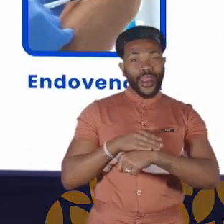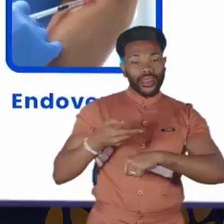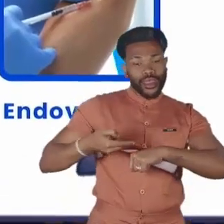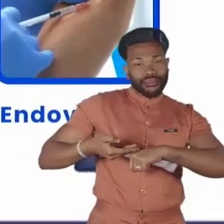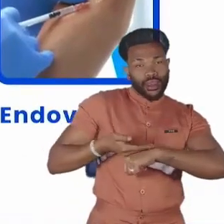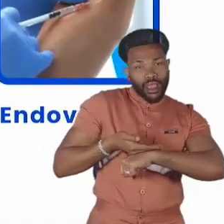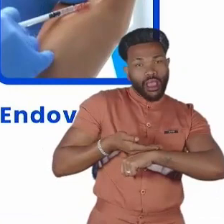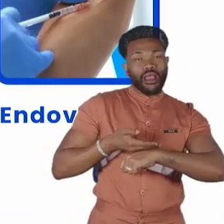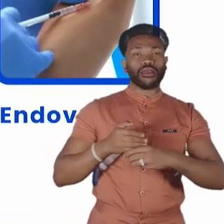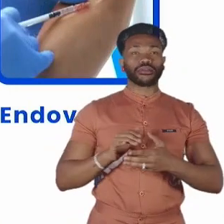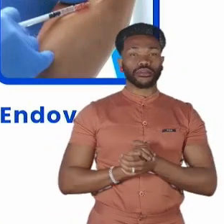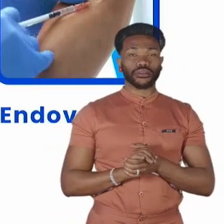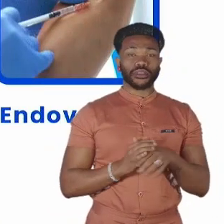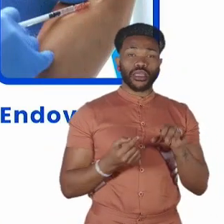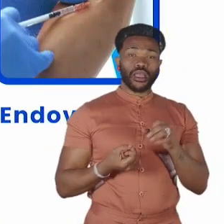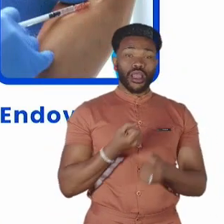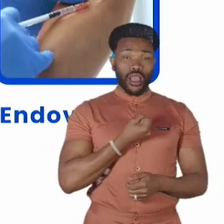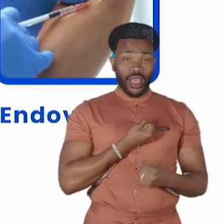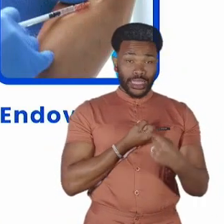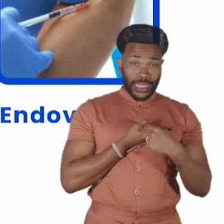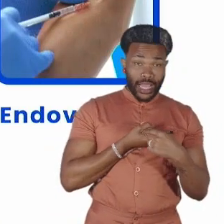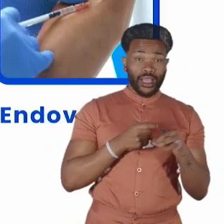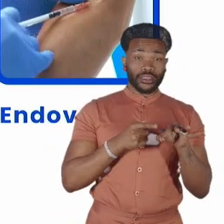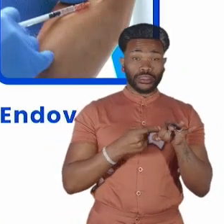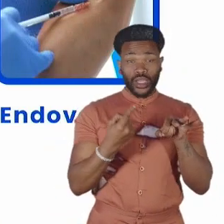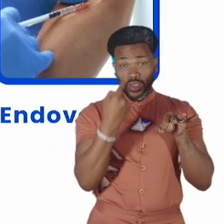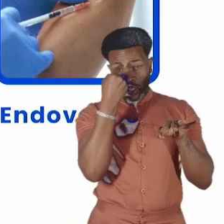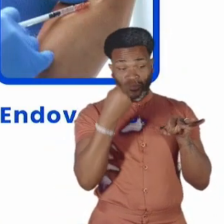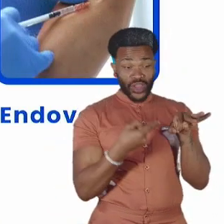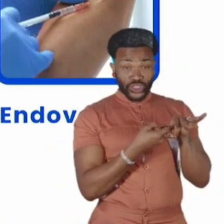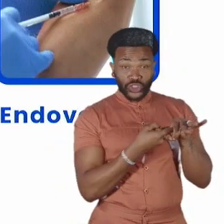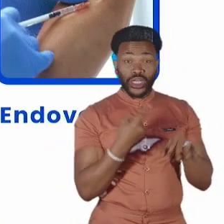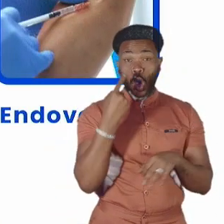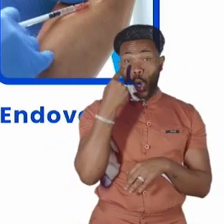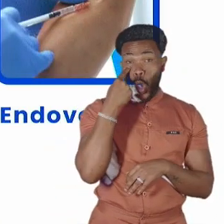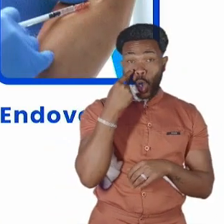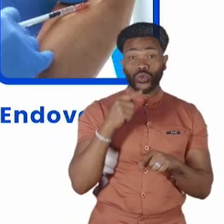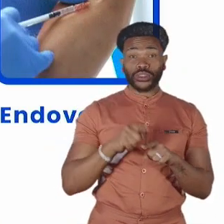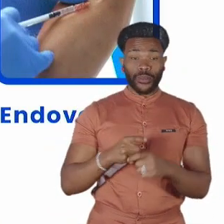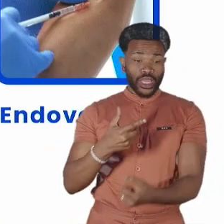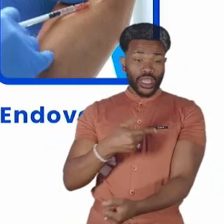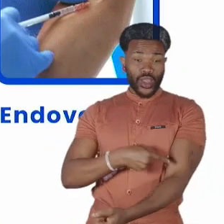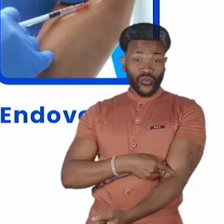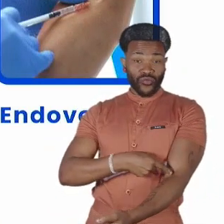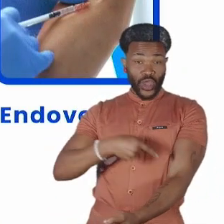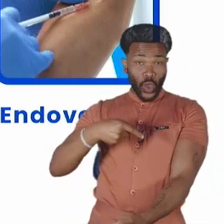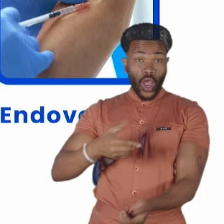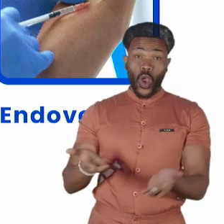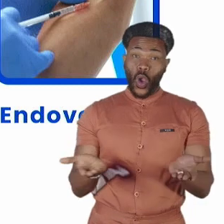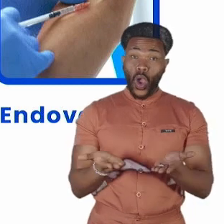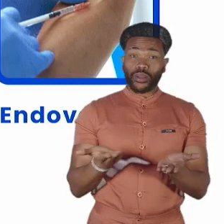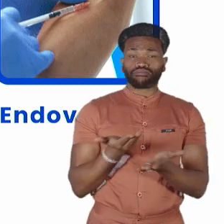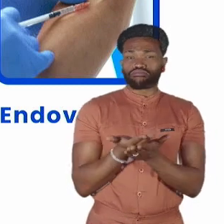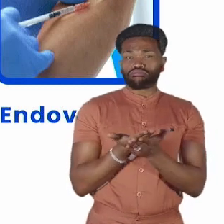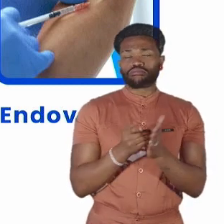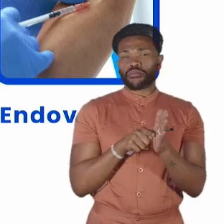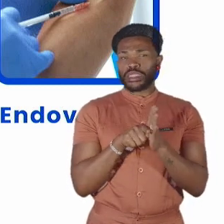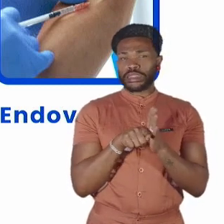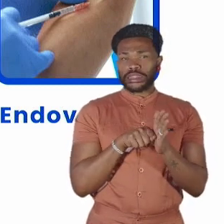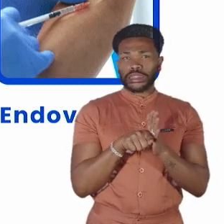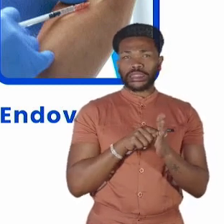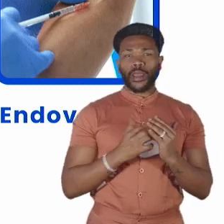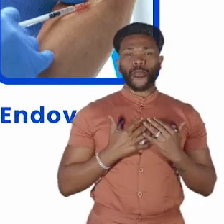transdérmica, via retal, via vaginal, ocular. A via endovenosa já é mais uma via de pesquisa, de estudo, e a